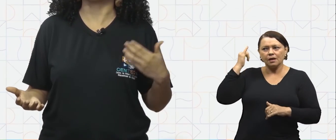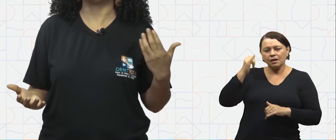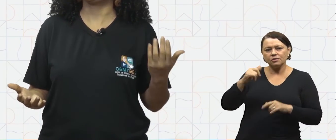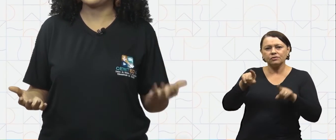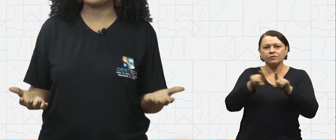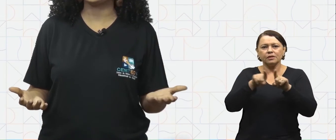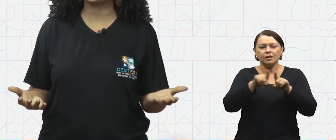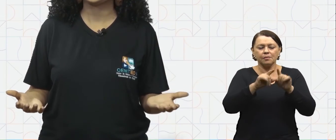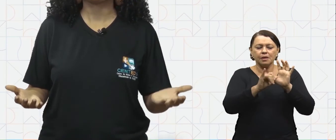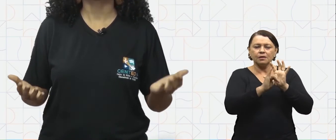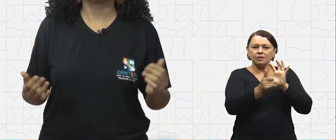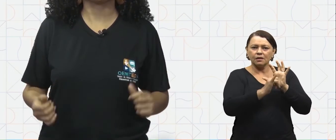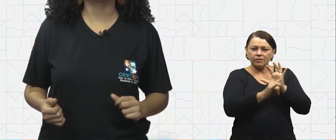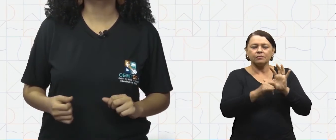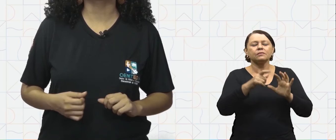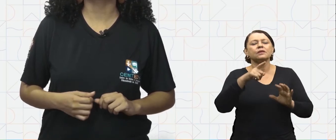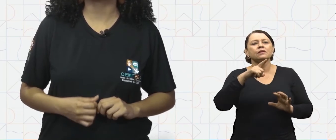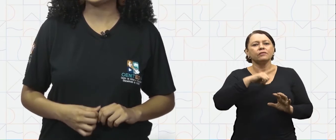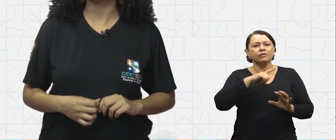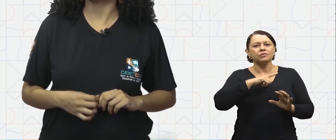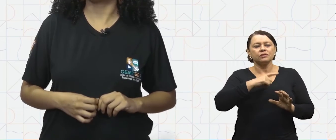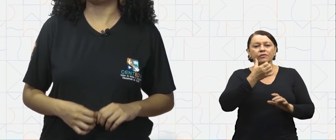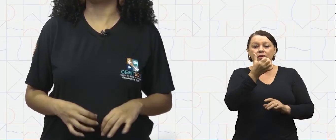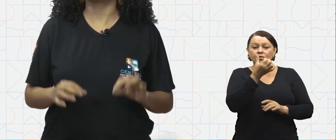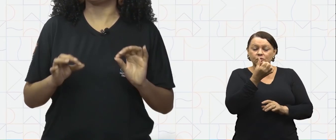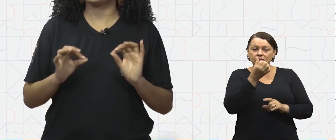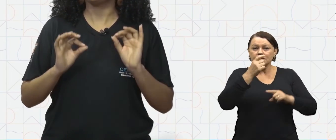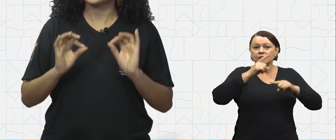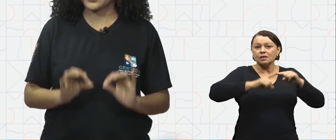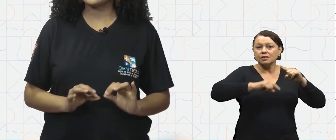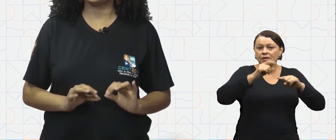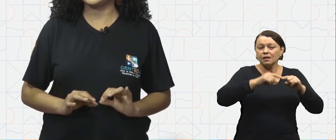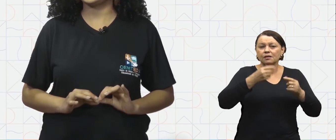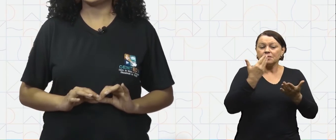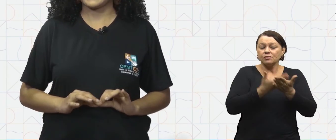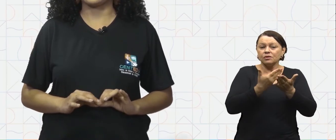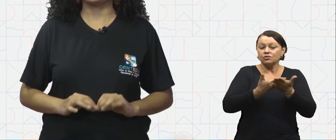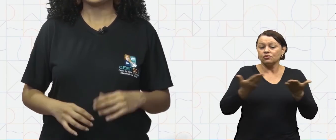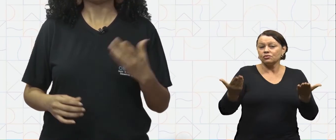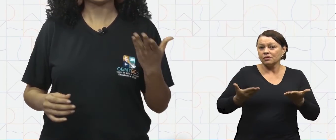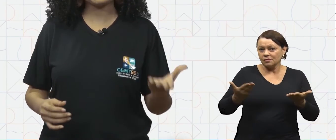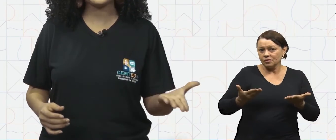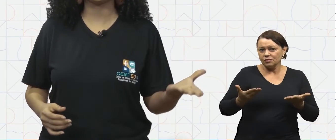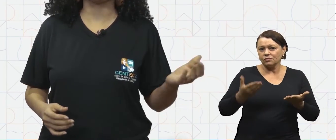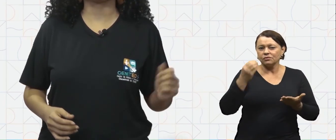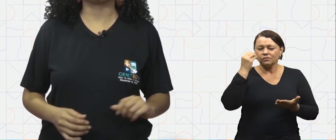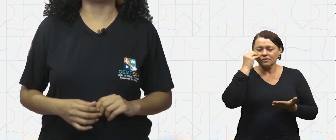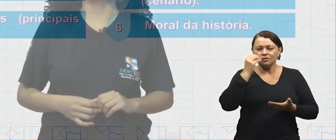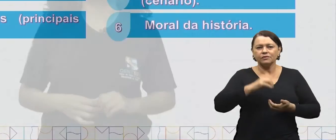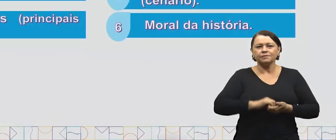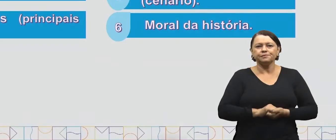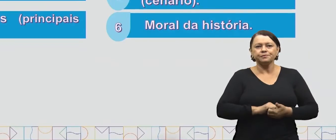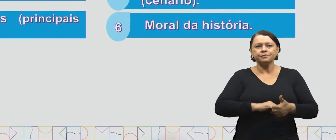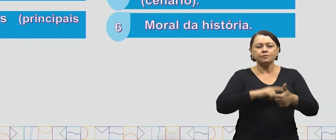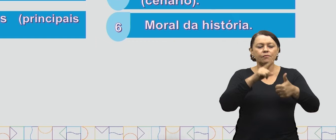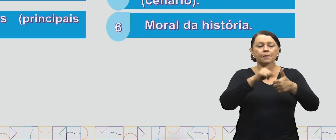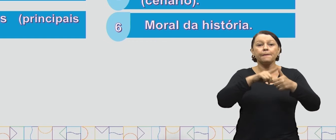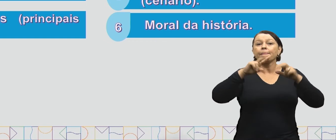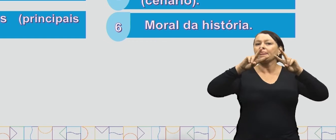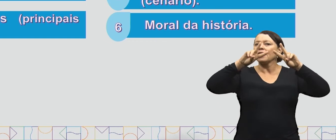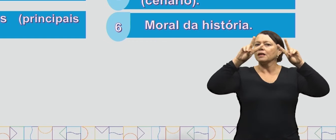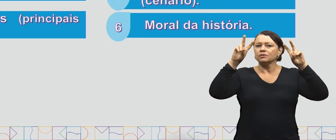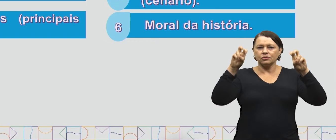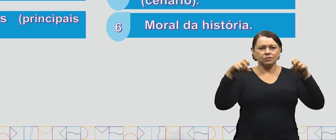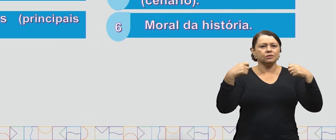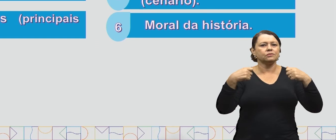narrativas e das fábulas, teremos os 6 elementos que vimos logo no início da aula. Reveja-os comigo. Título: